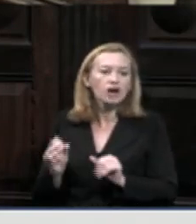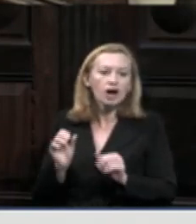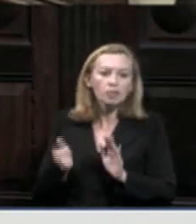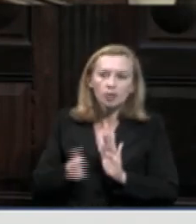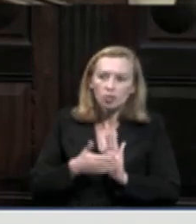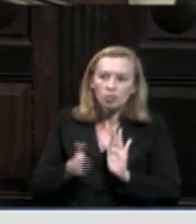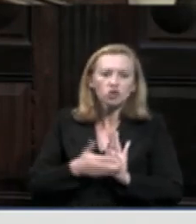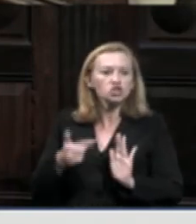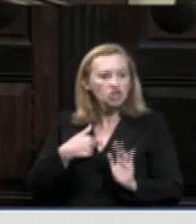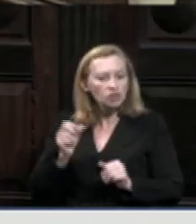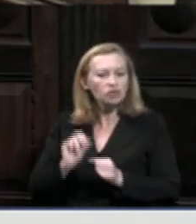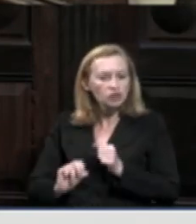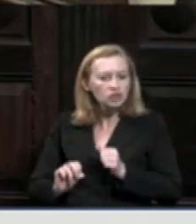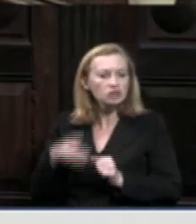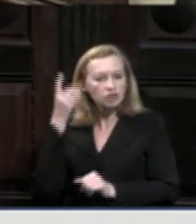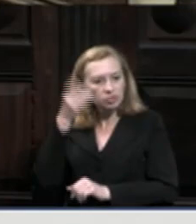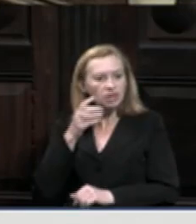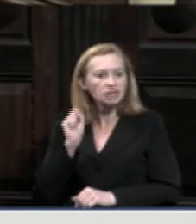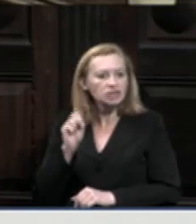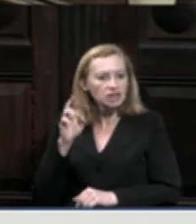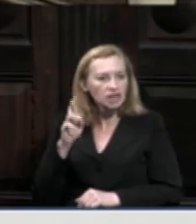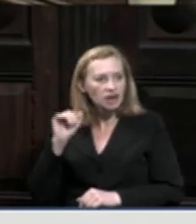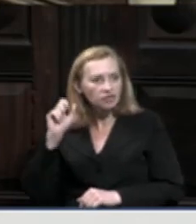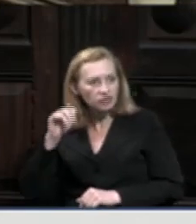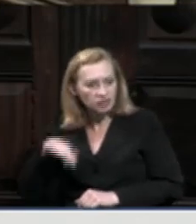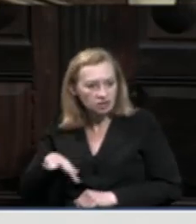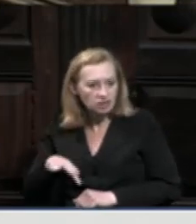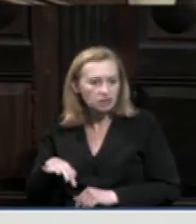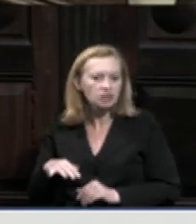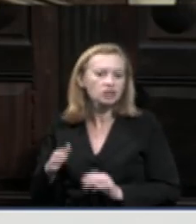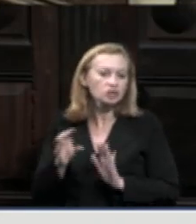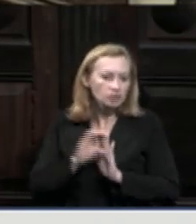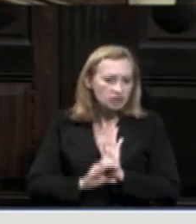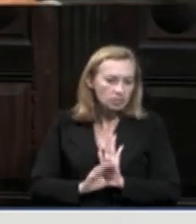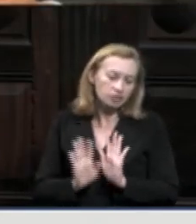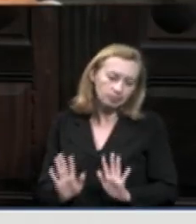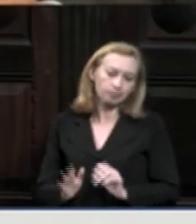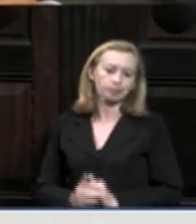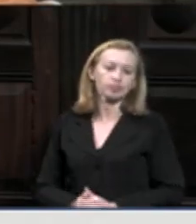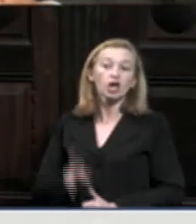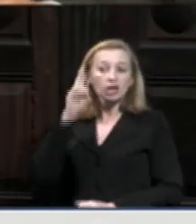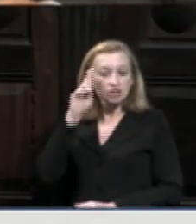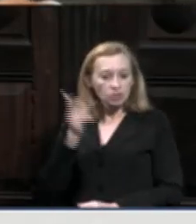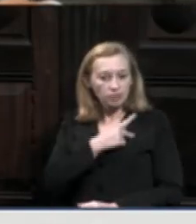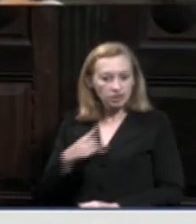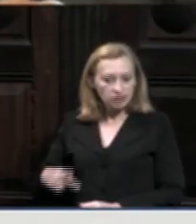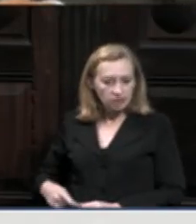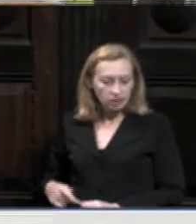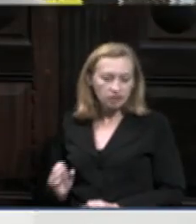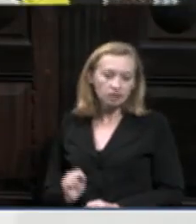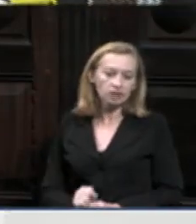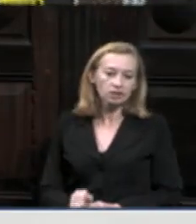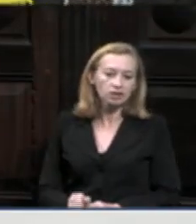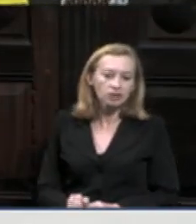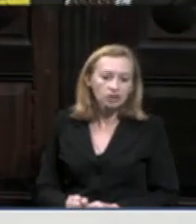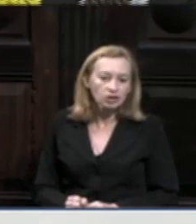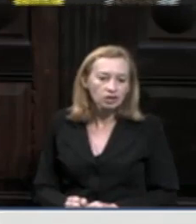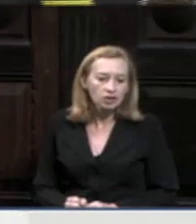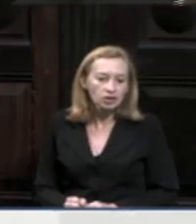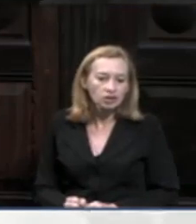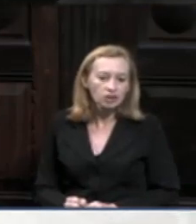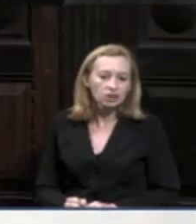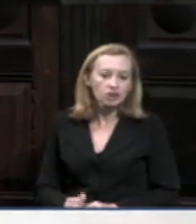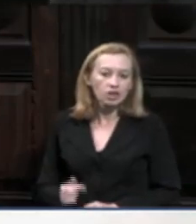fiz ao deputado Serafini, no caso de pelo menos uma das emendas. Senhor presidente, é que Vossa Excelência sentou